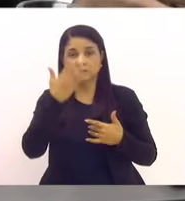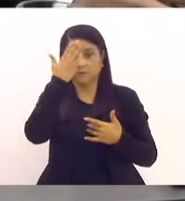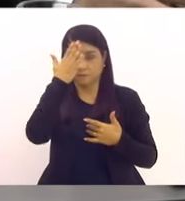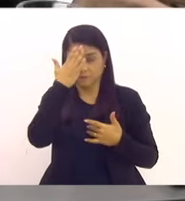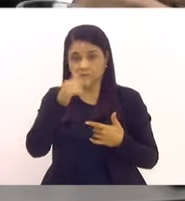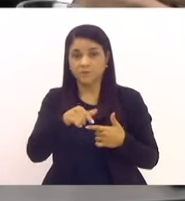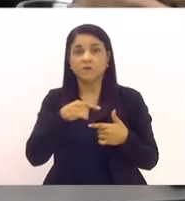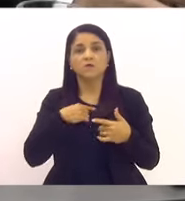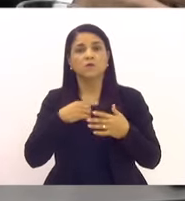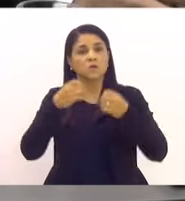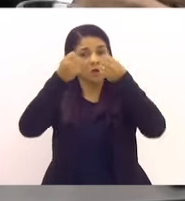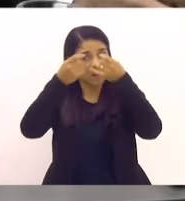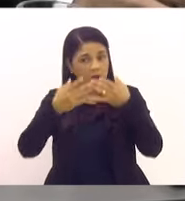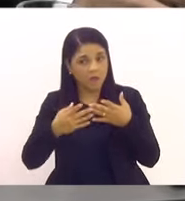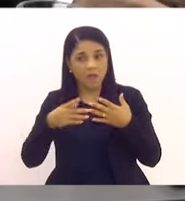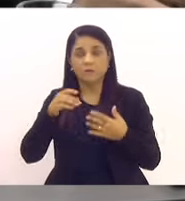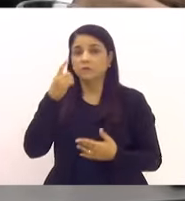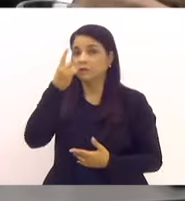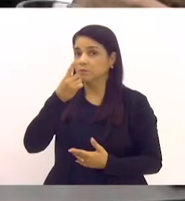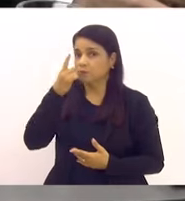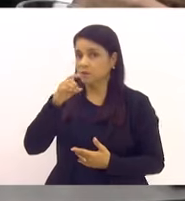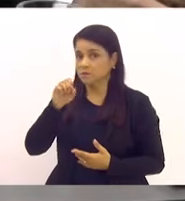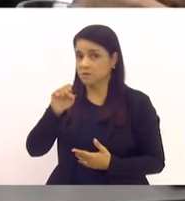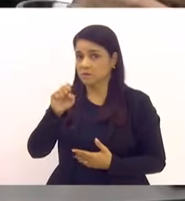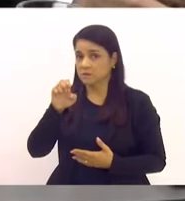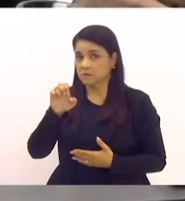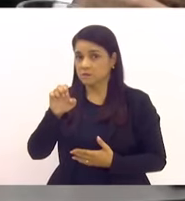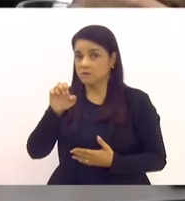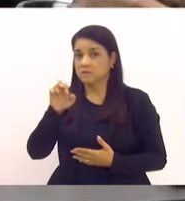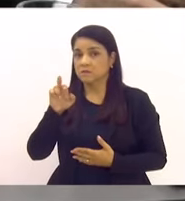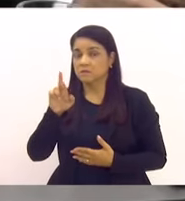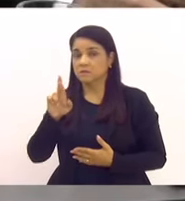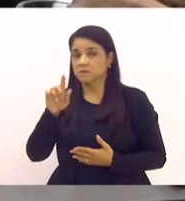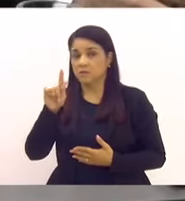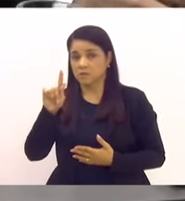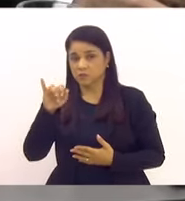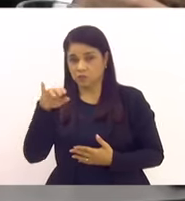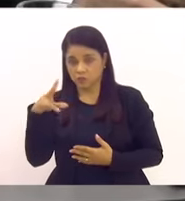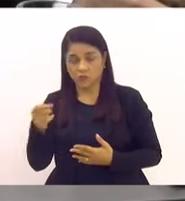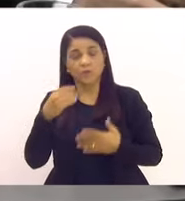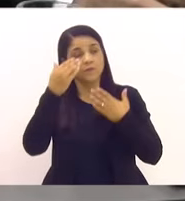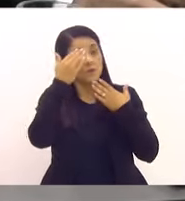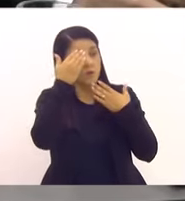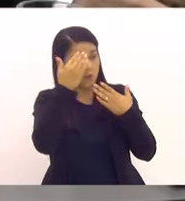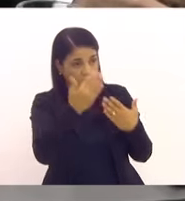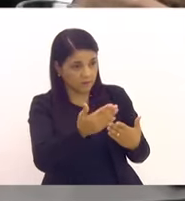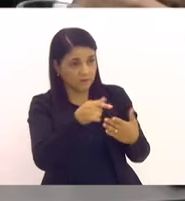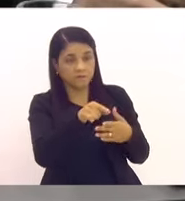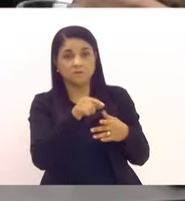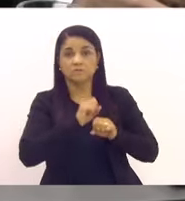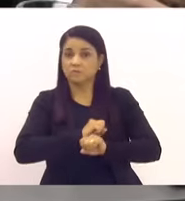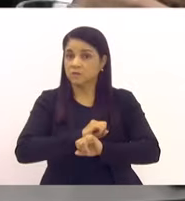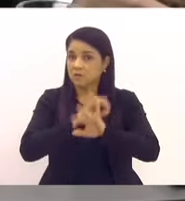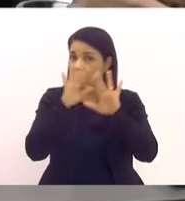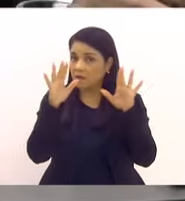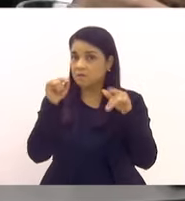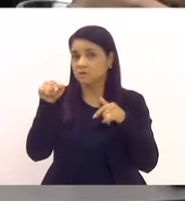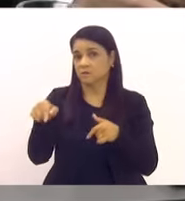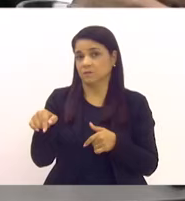nenhum momento... Aliás, eu agradeço a Vossa Excelência de ter esclarecido para o deputado